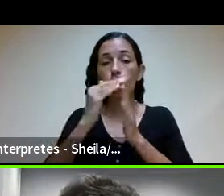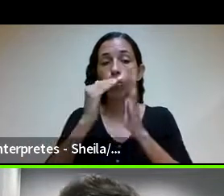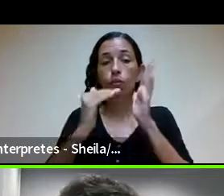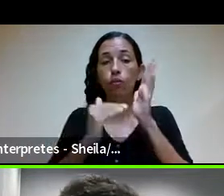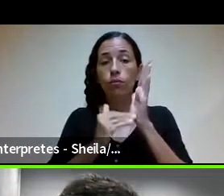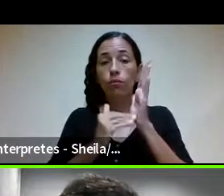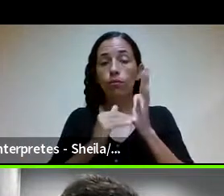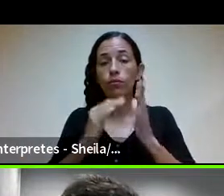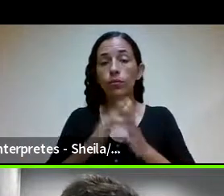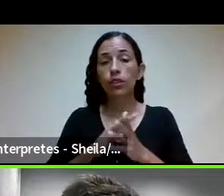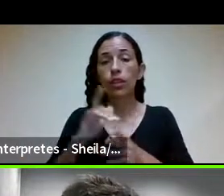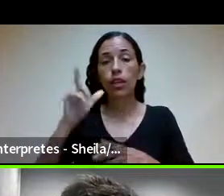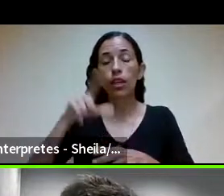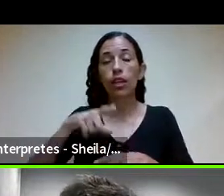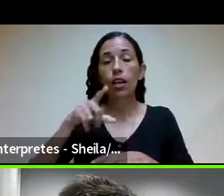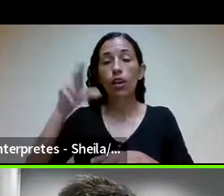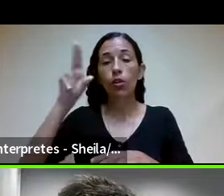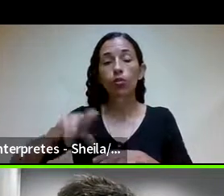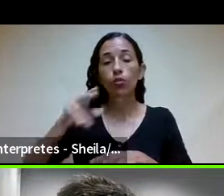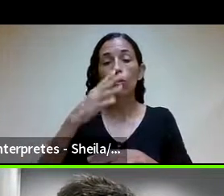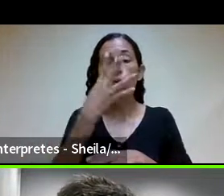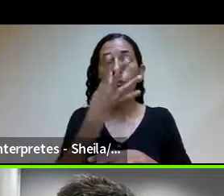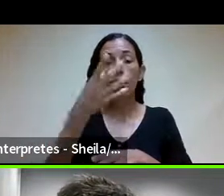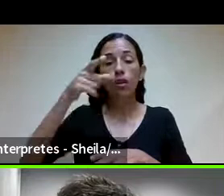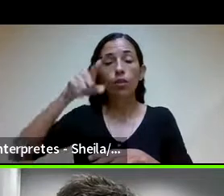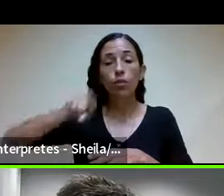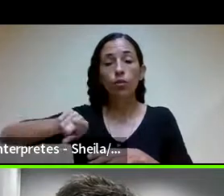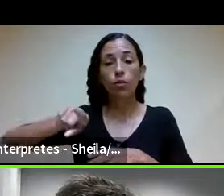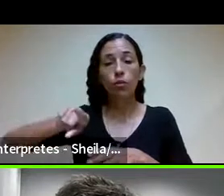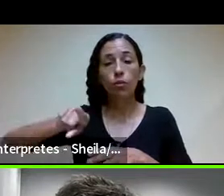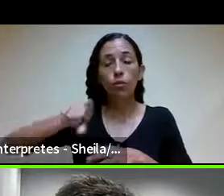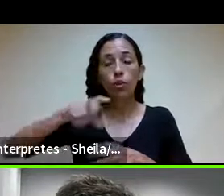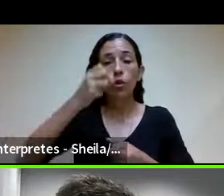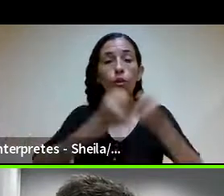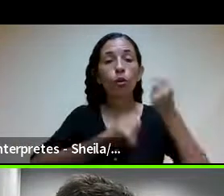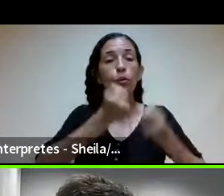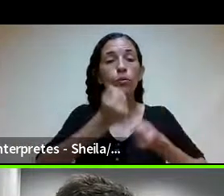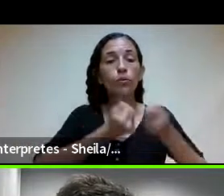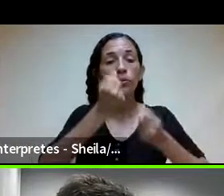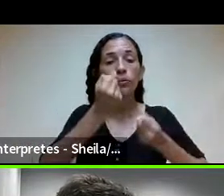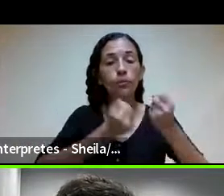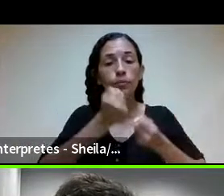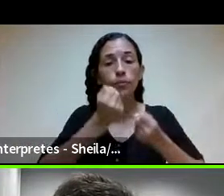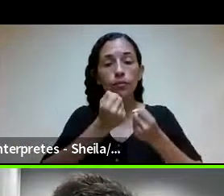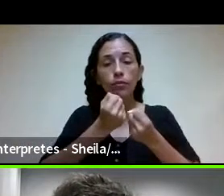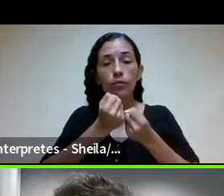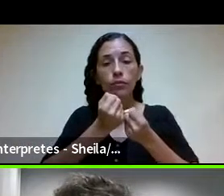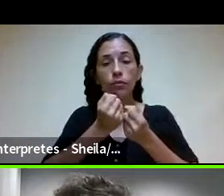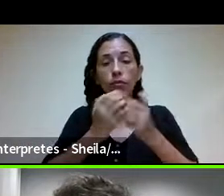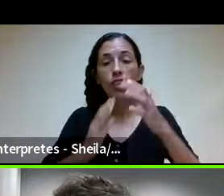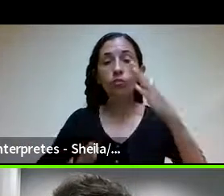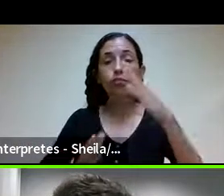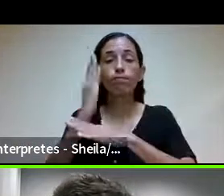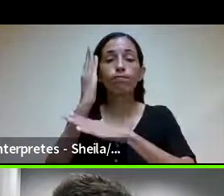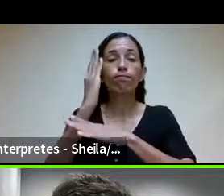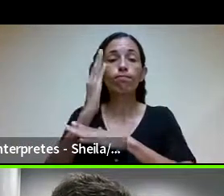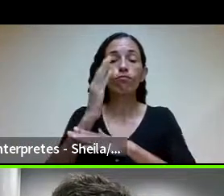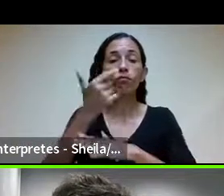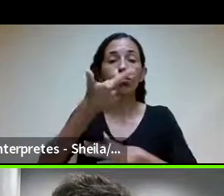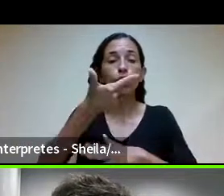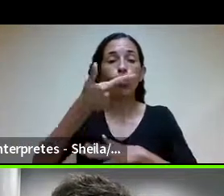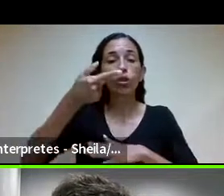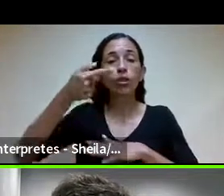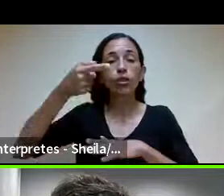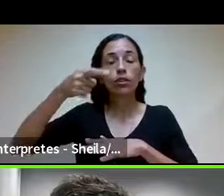Ela gastou 4 mil com os automóveis e extrapolou em 2.350, ultrapassando